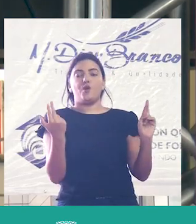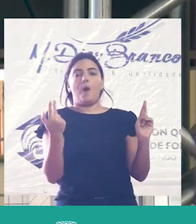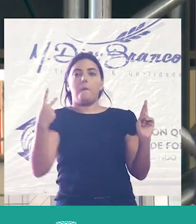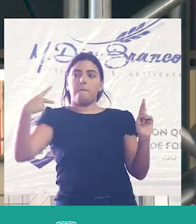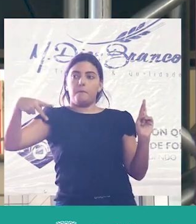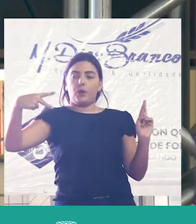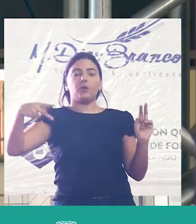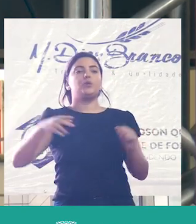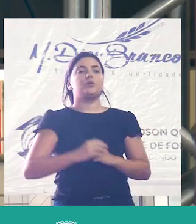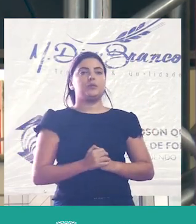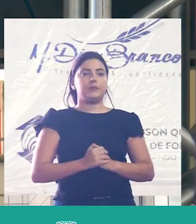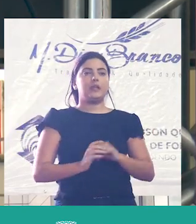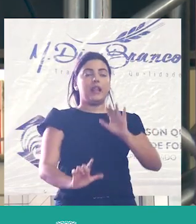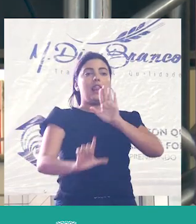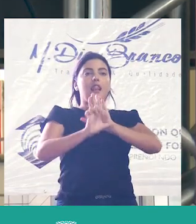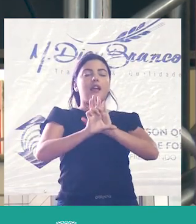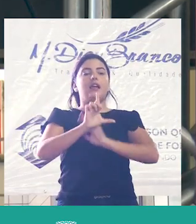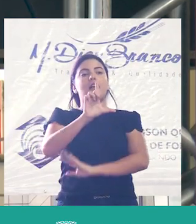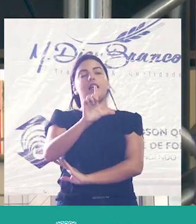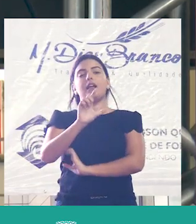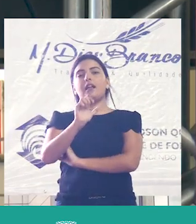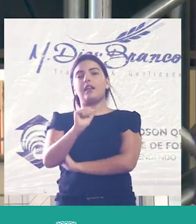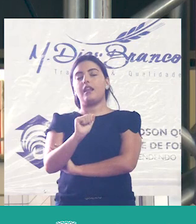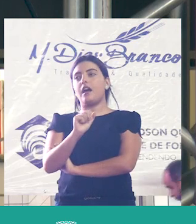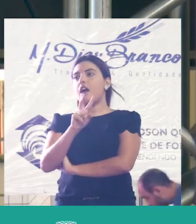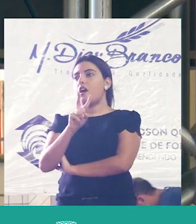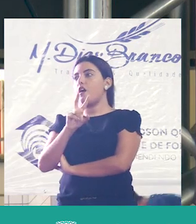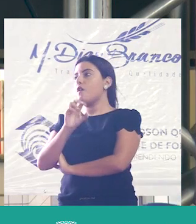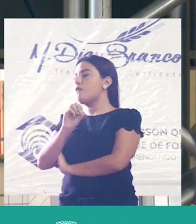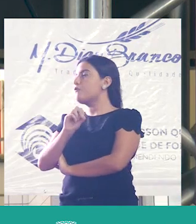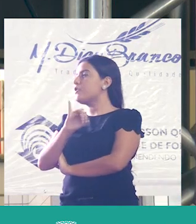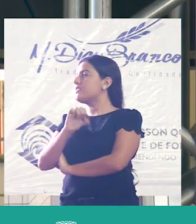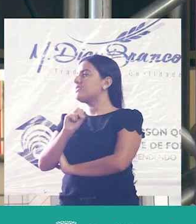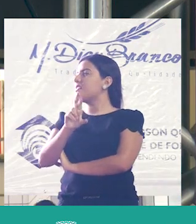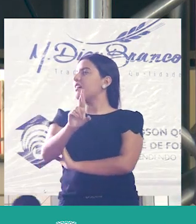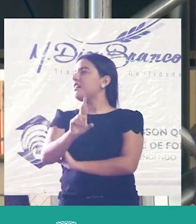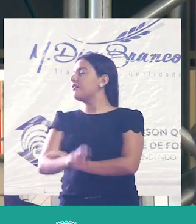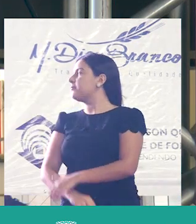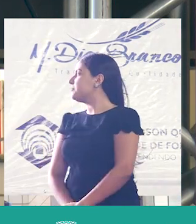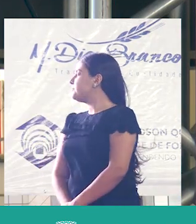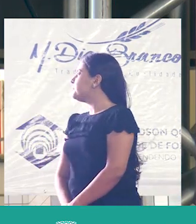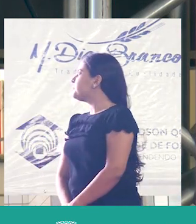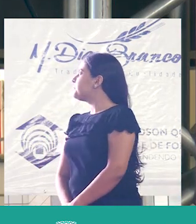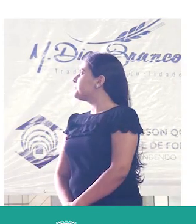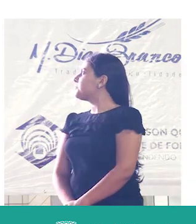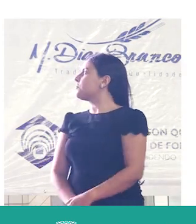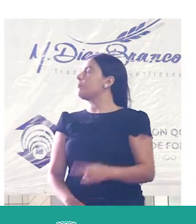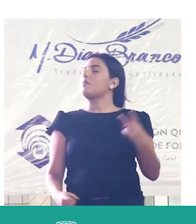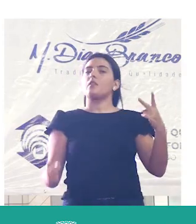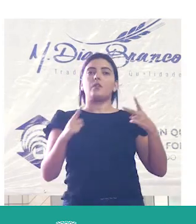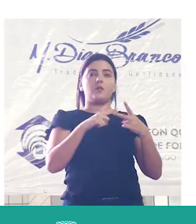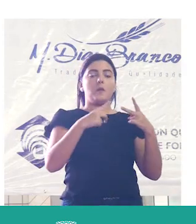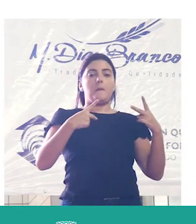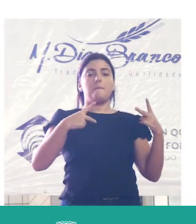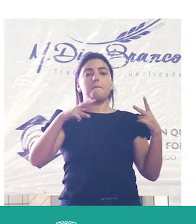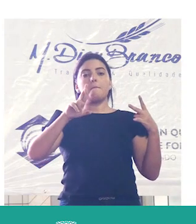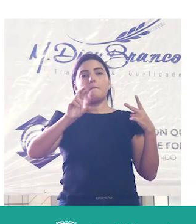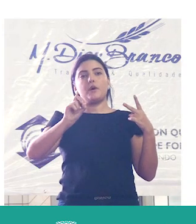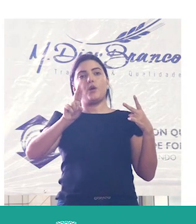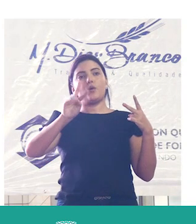produtos. Isso chama-se Lei de Lavoisier, ou Lei da Conservação da Massa. Segunda lei, Lei de